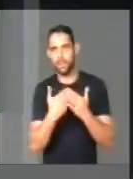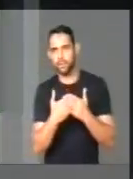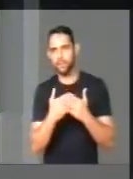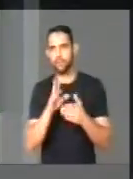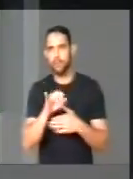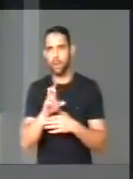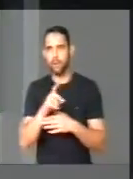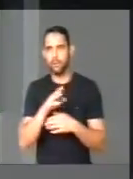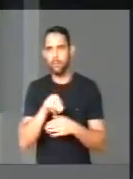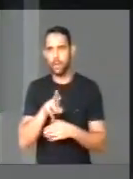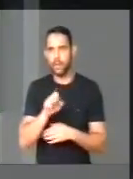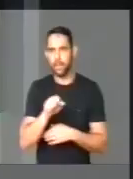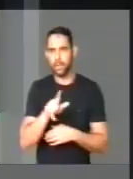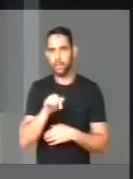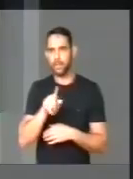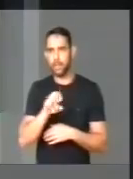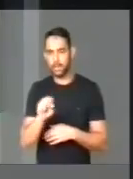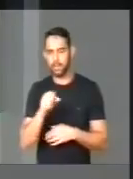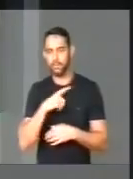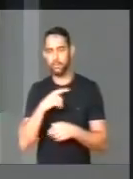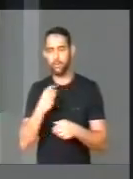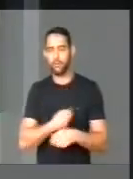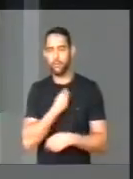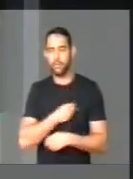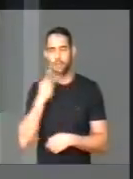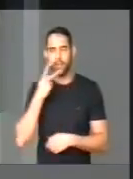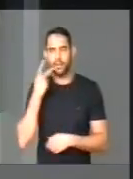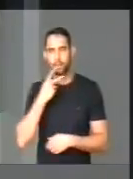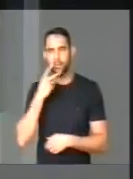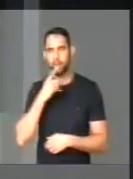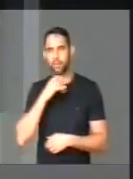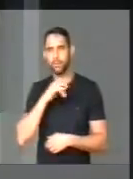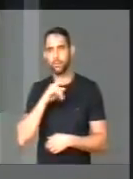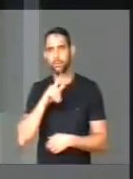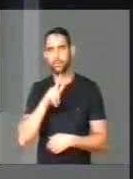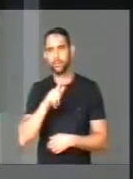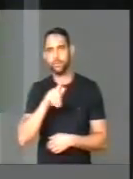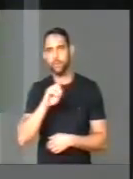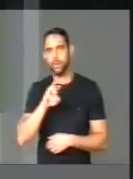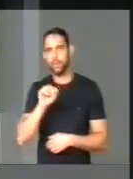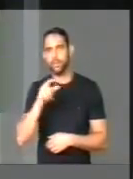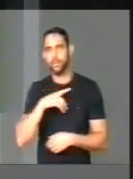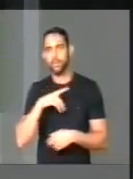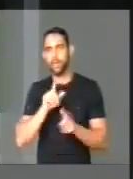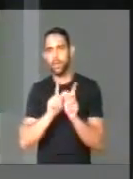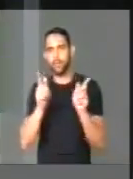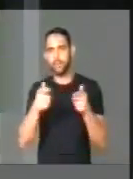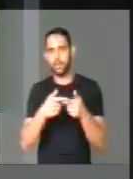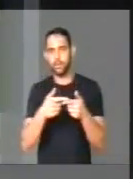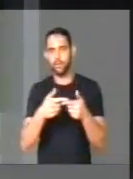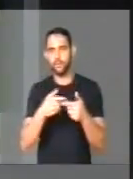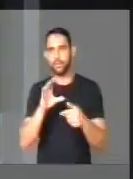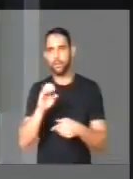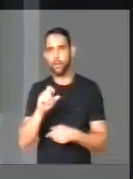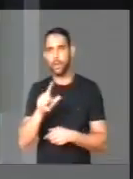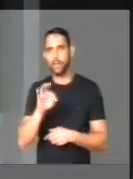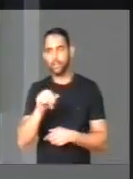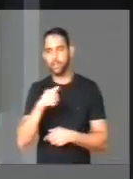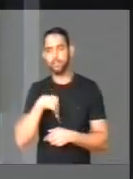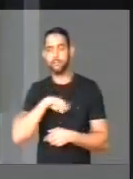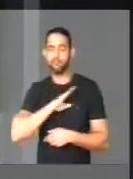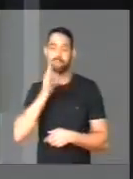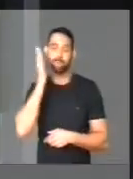das Graças, num envolvimento muito grande do vereador Jorge Guimarães e da Câmara de Colatina. É uma necessidade que todos sabem que